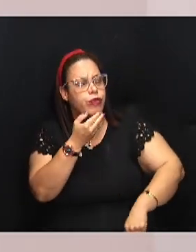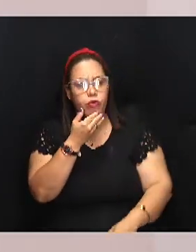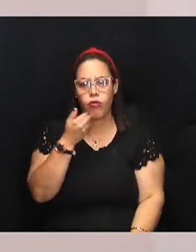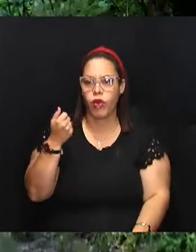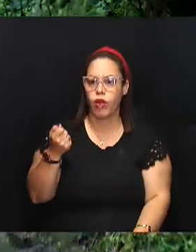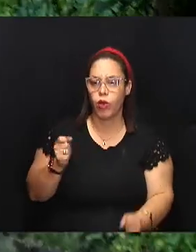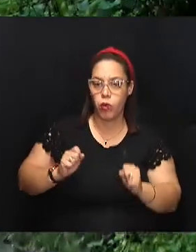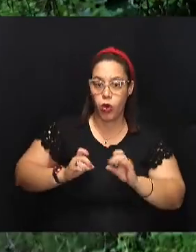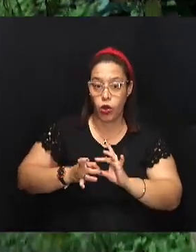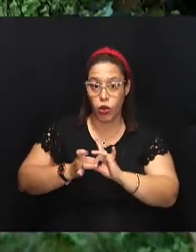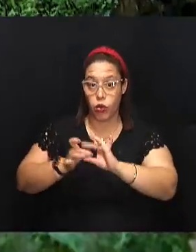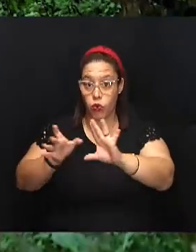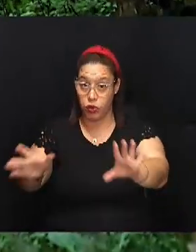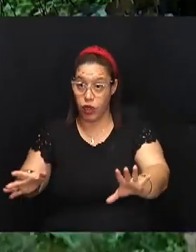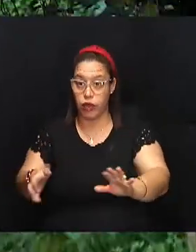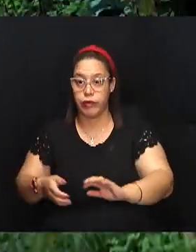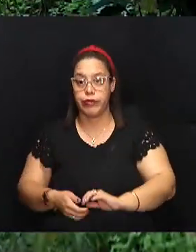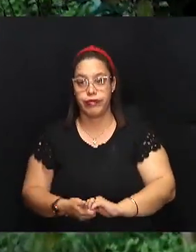poder soltar elas.